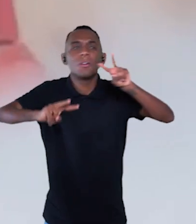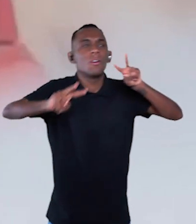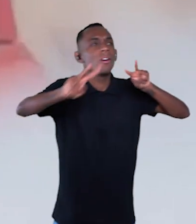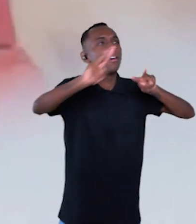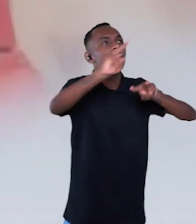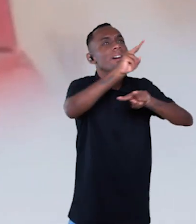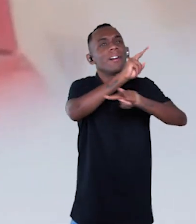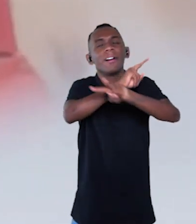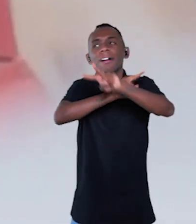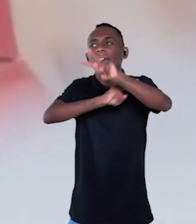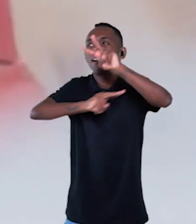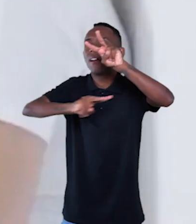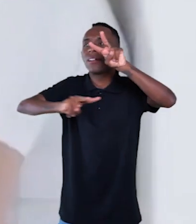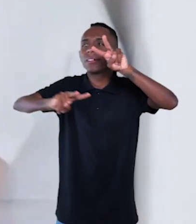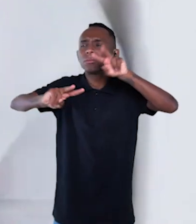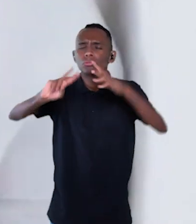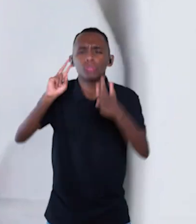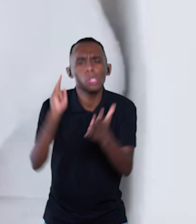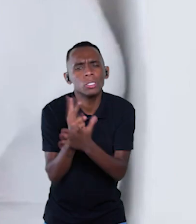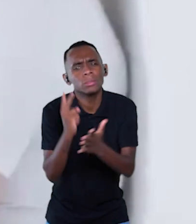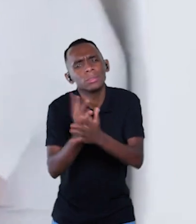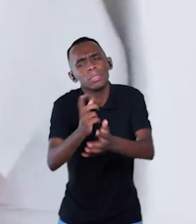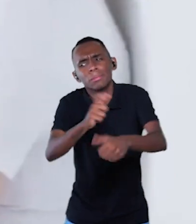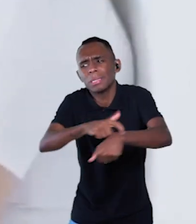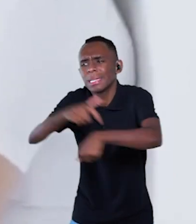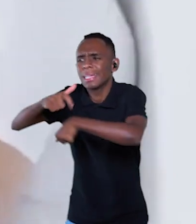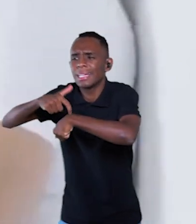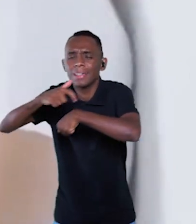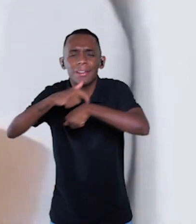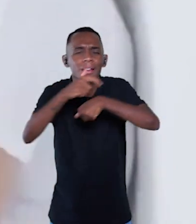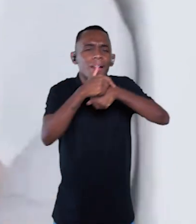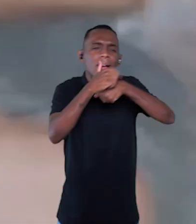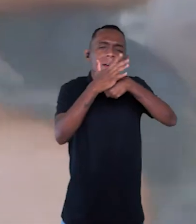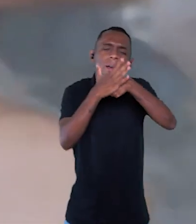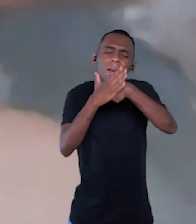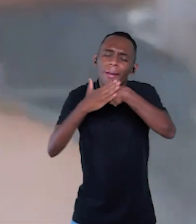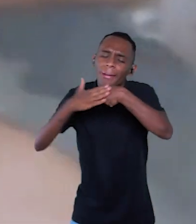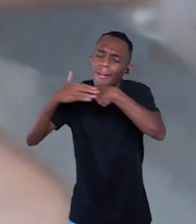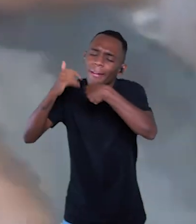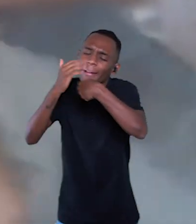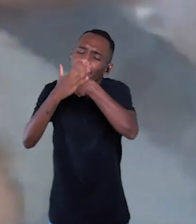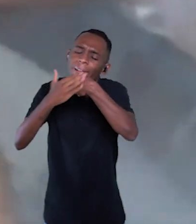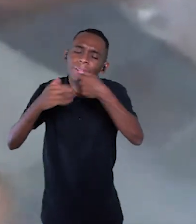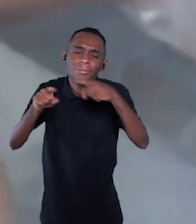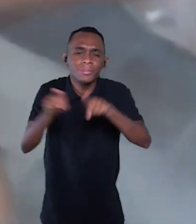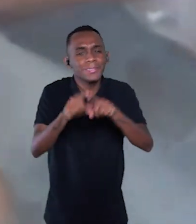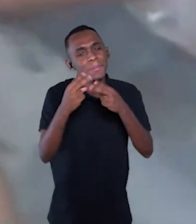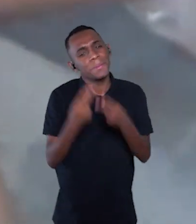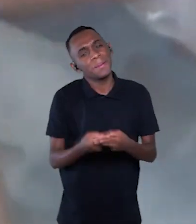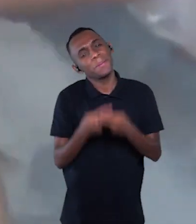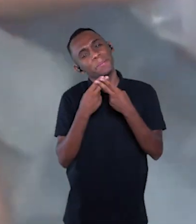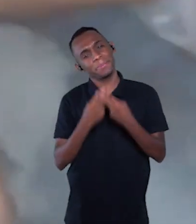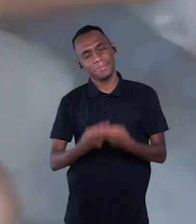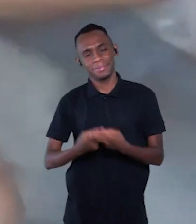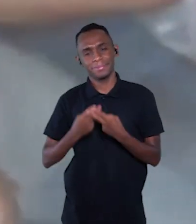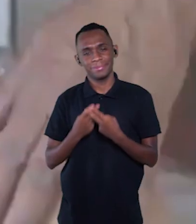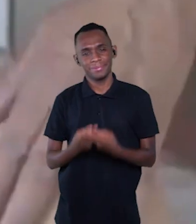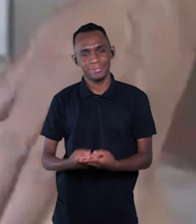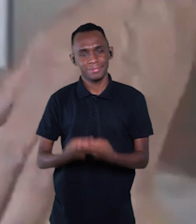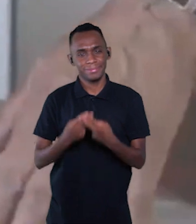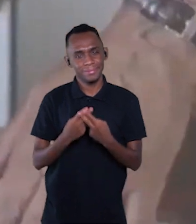ouvir, o meu tempo inteiro, meu carinho e toda paciência.